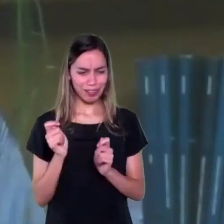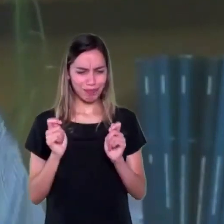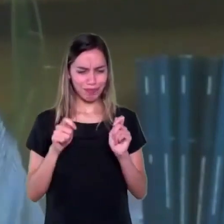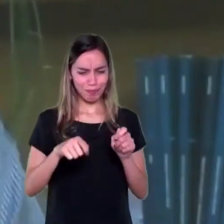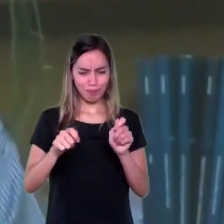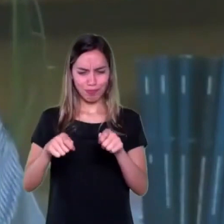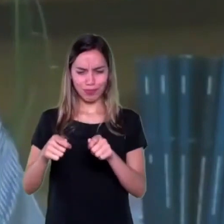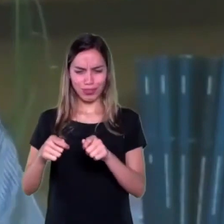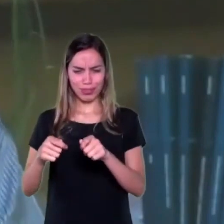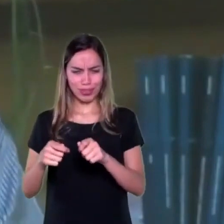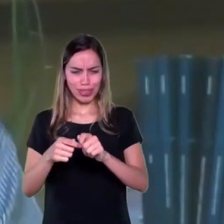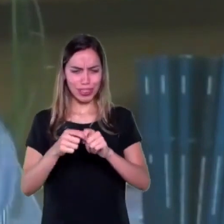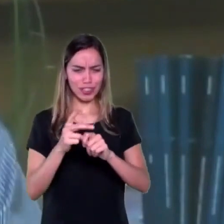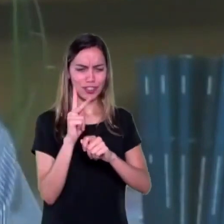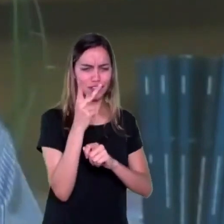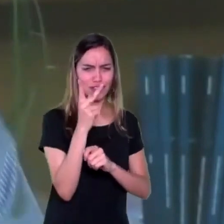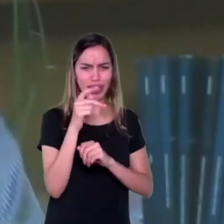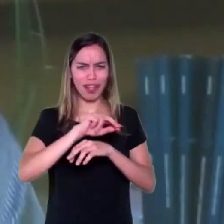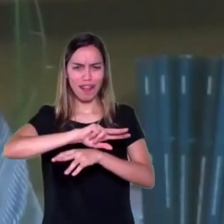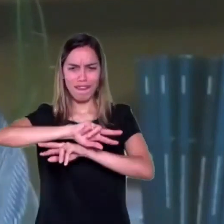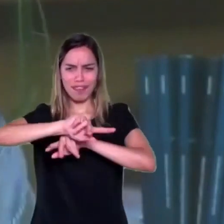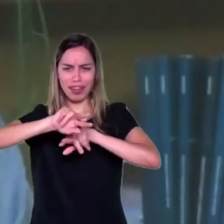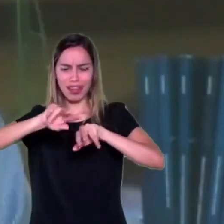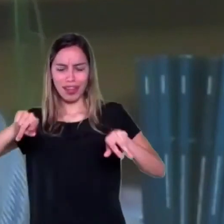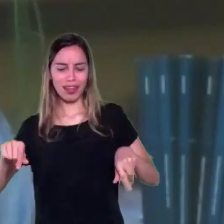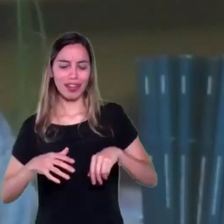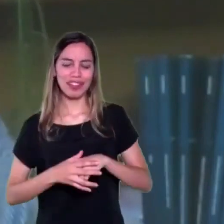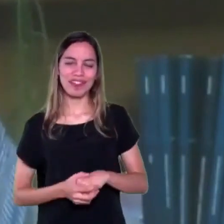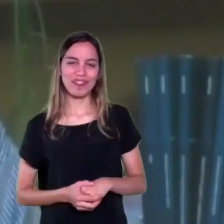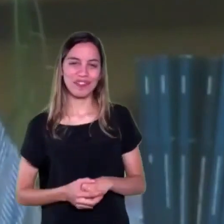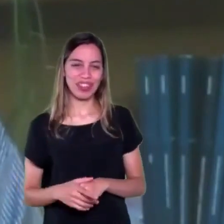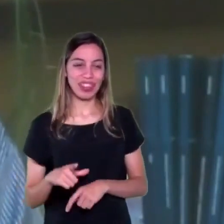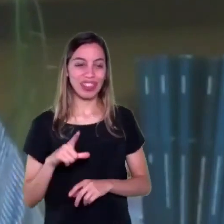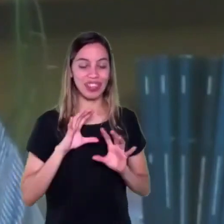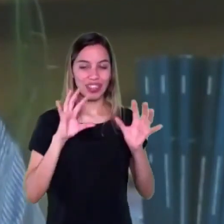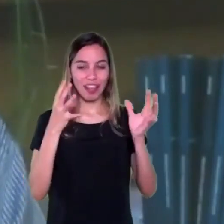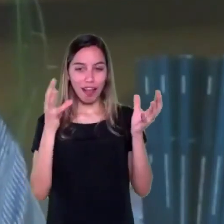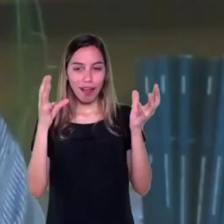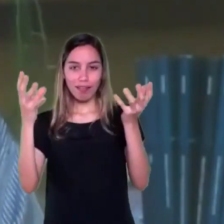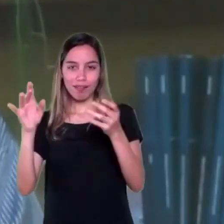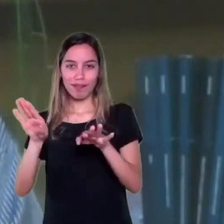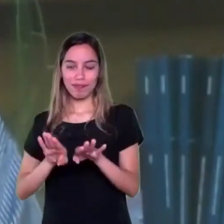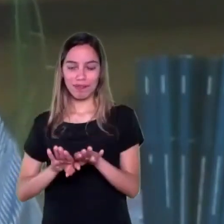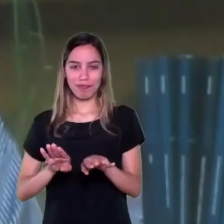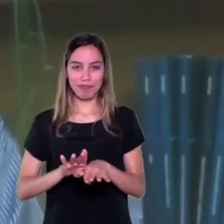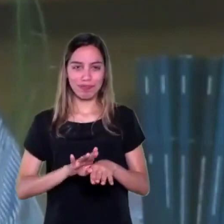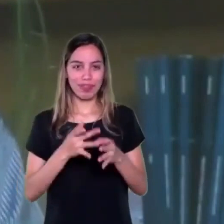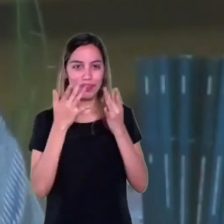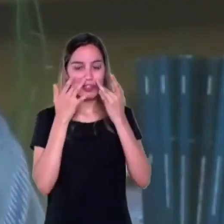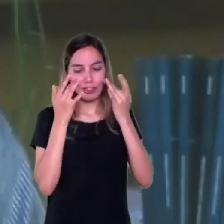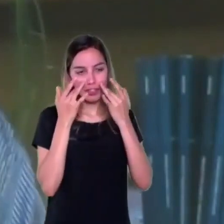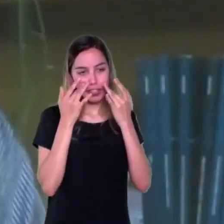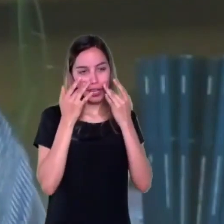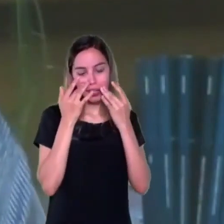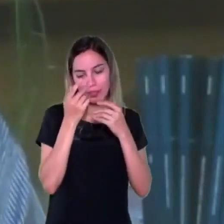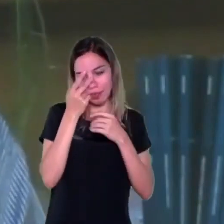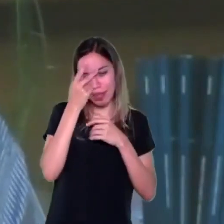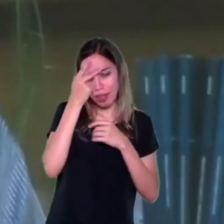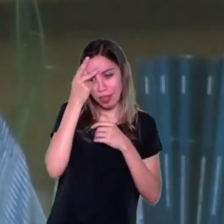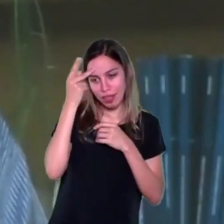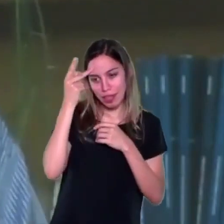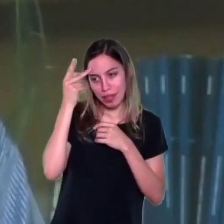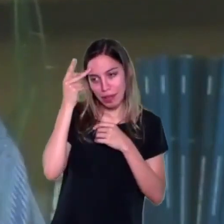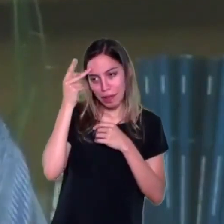grandes narrativas e de grandes eventos do teatro amador, do teatro profissional,